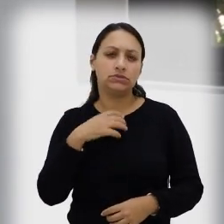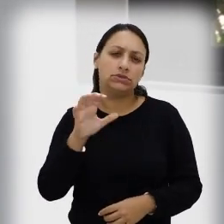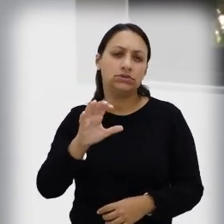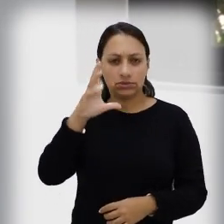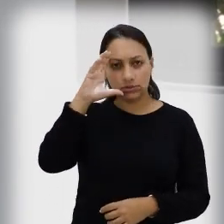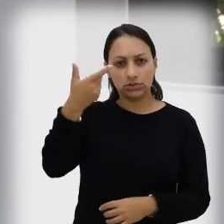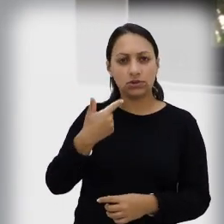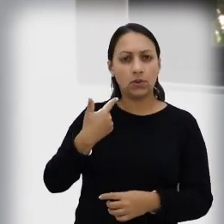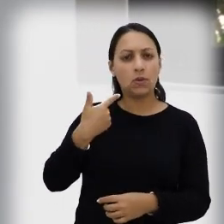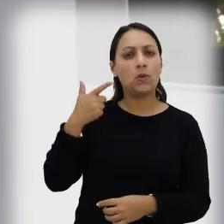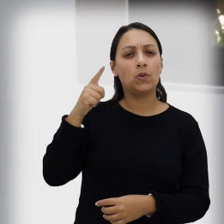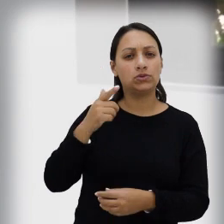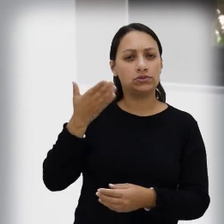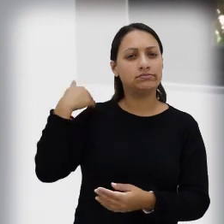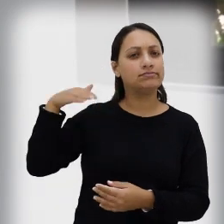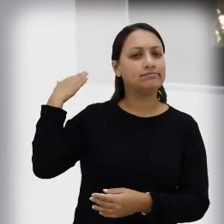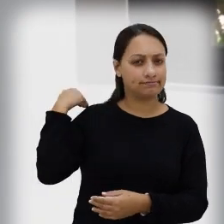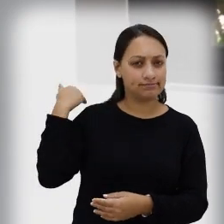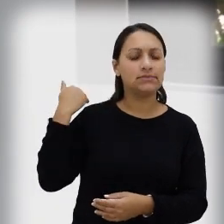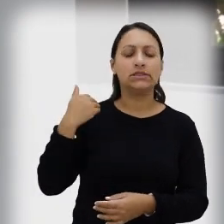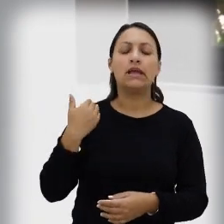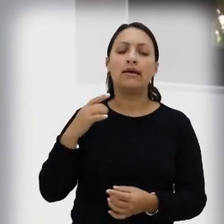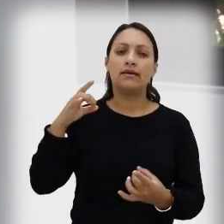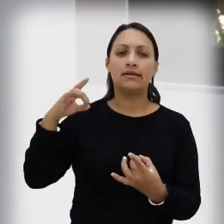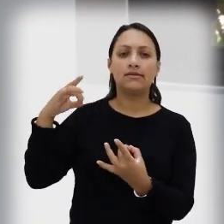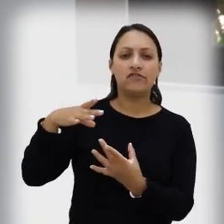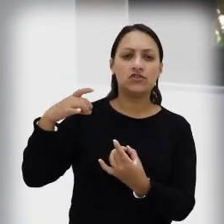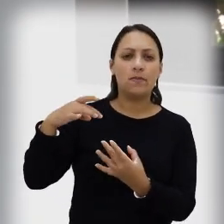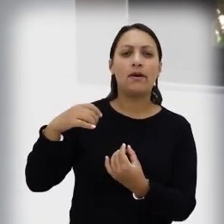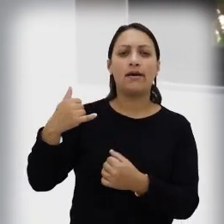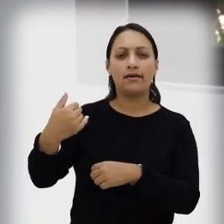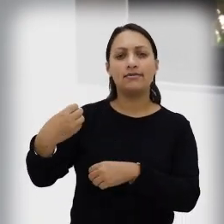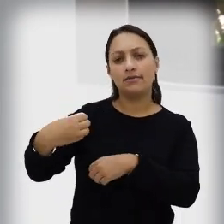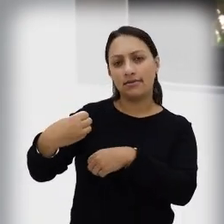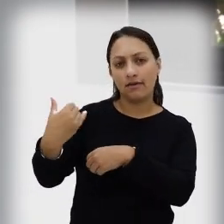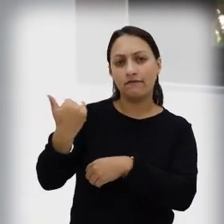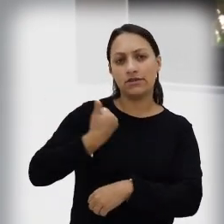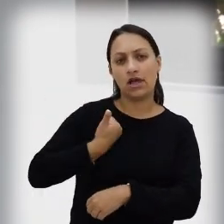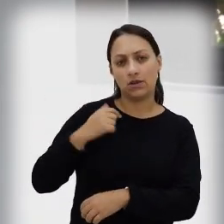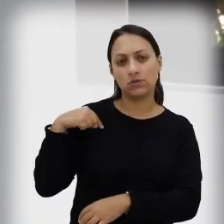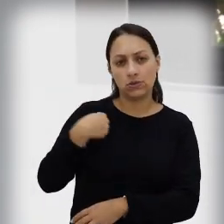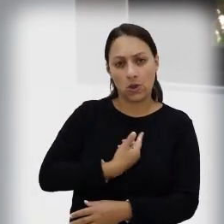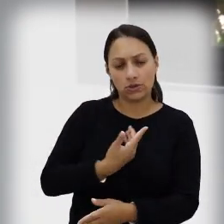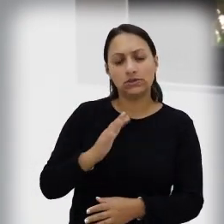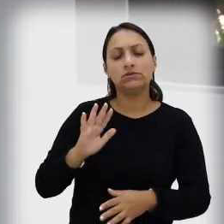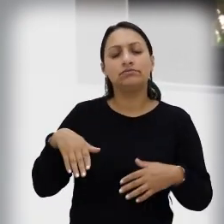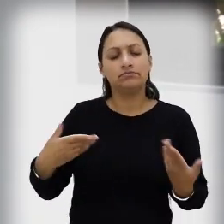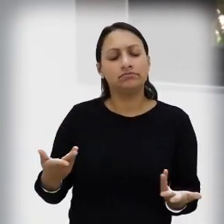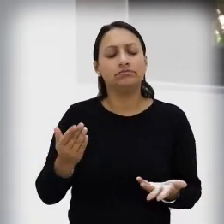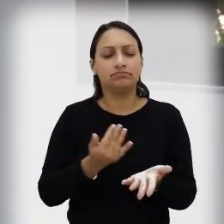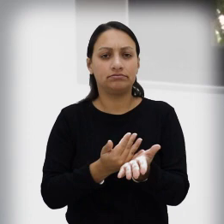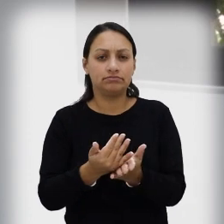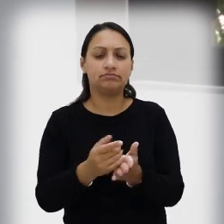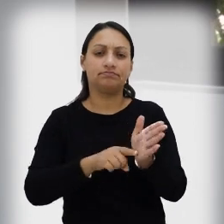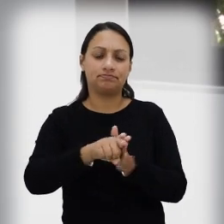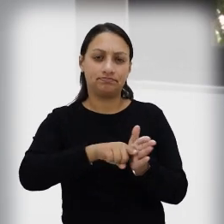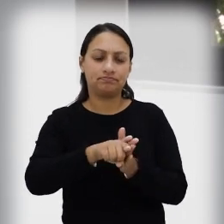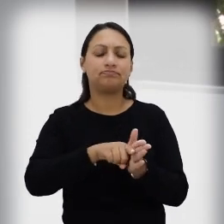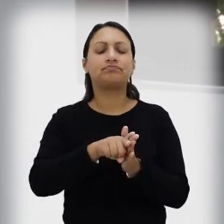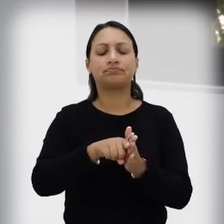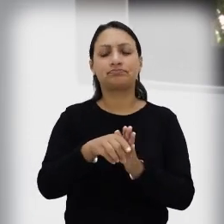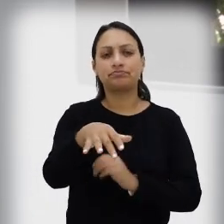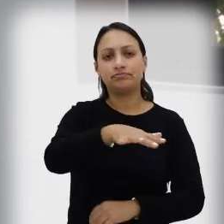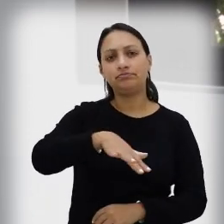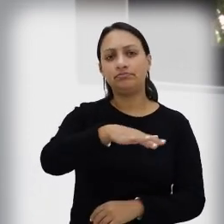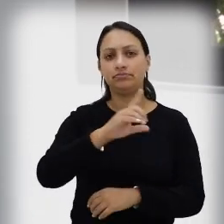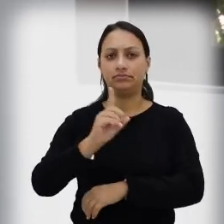acontecido nas edições anteriores, através dos feedbacks que a gente tem recebido. Então, a gente começa com pesquisa de mercado, dia 13,